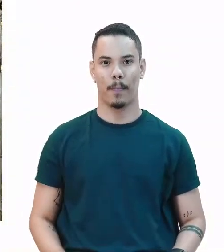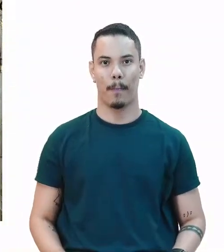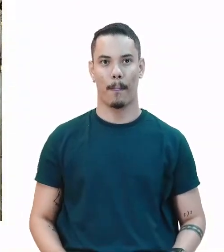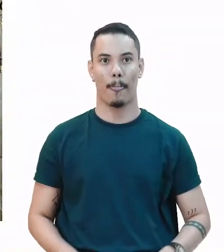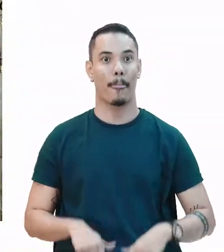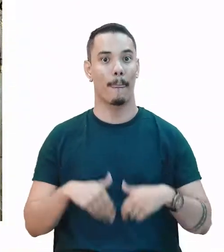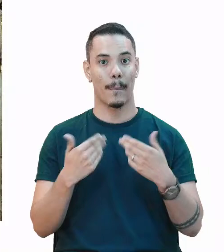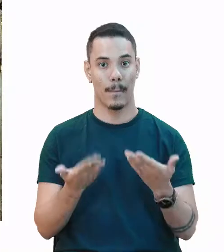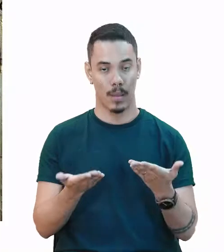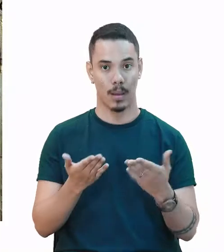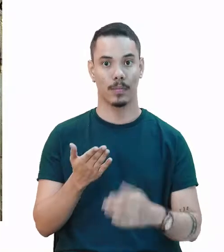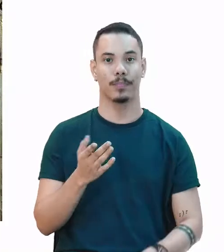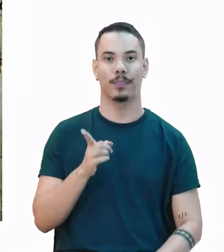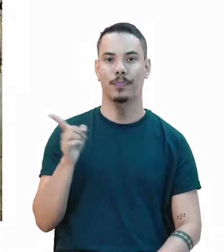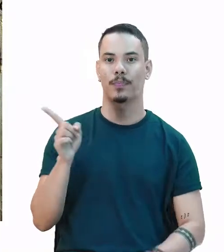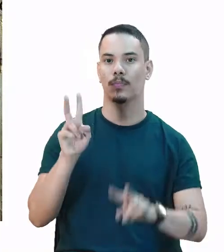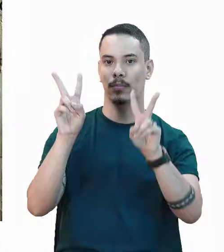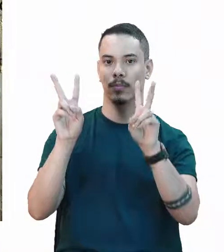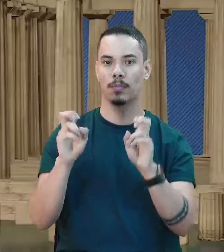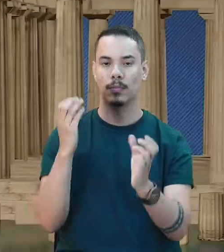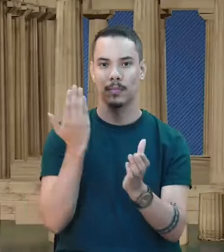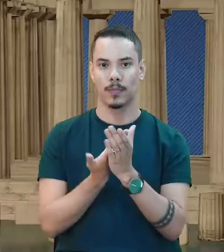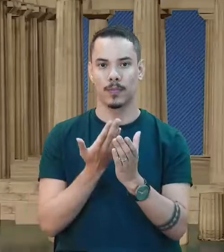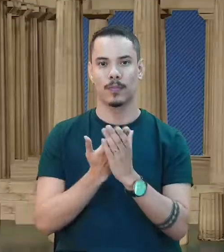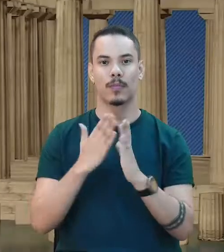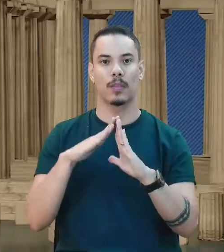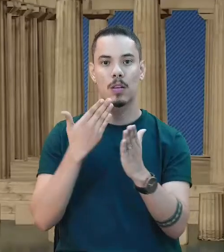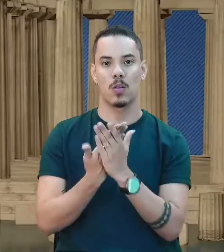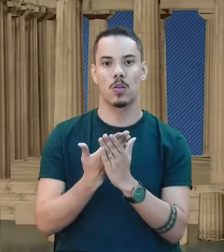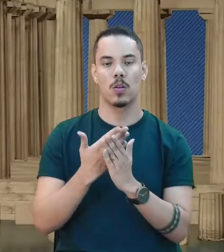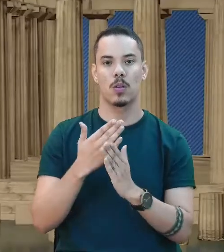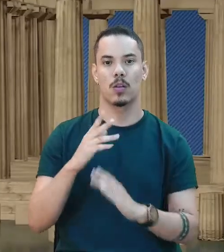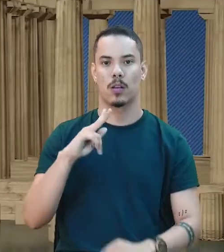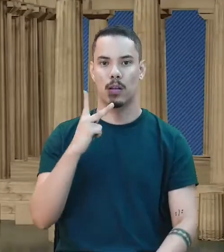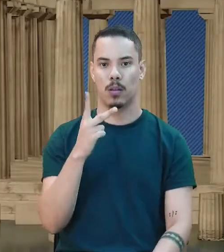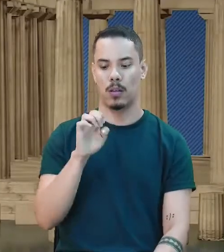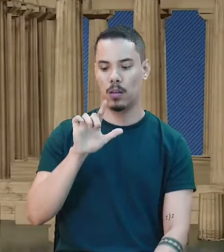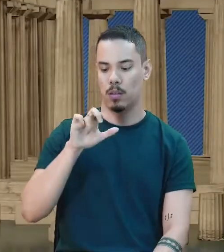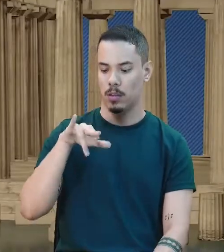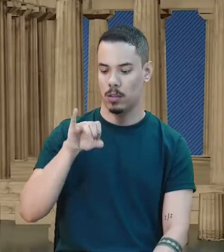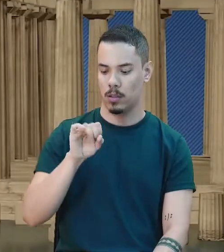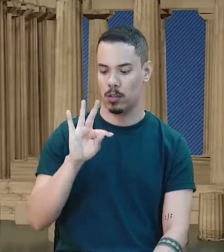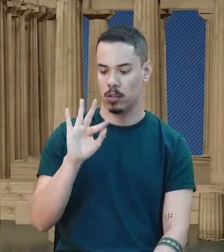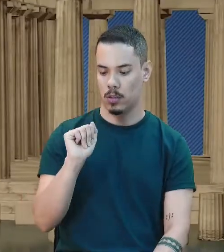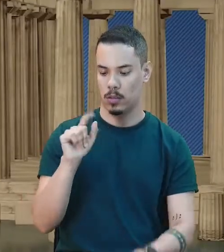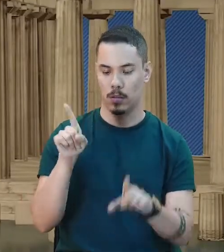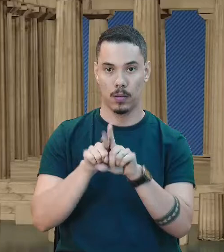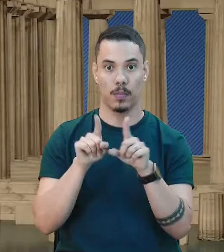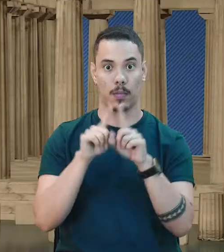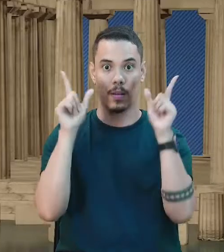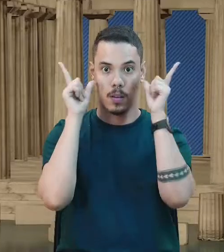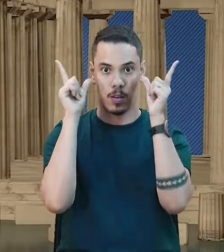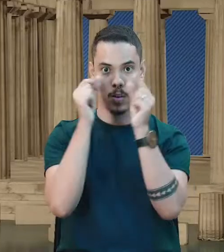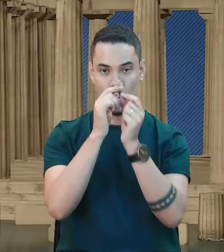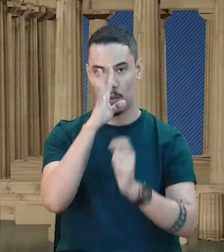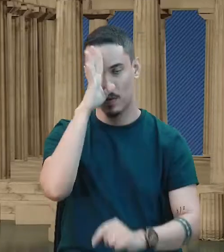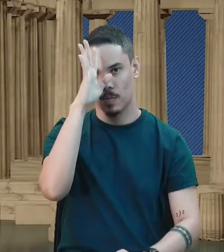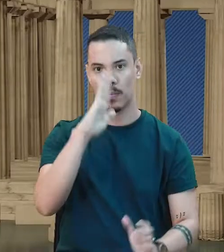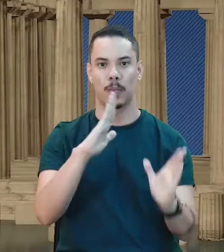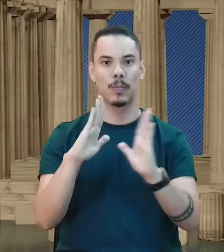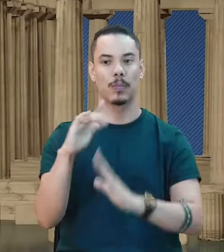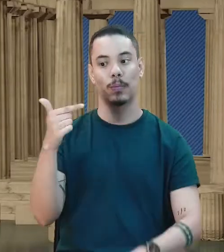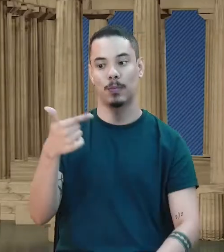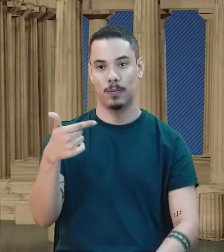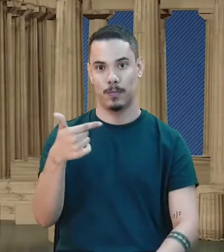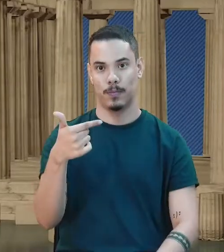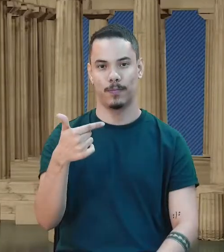Então, esse é o tema da nossa aula, as escolas helenísticas e greco-romanas, parte 2. Então,